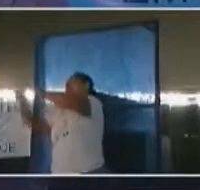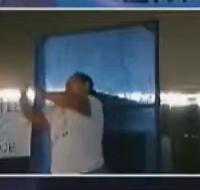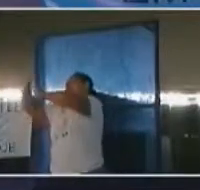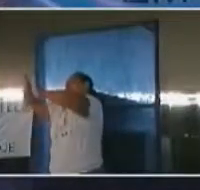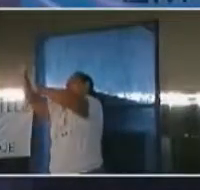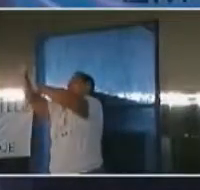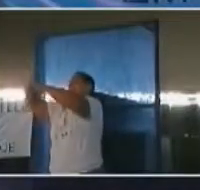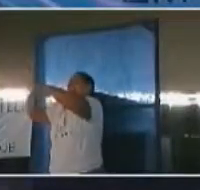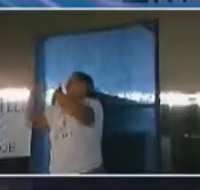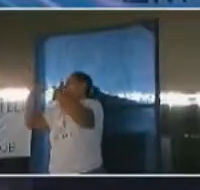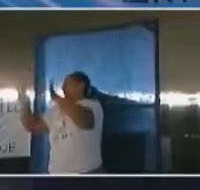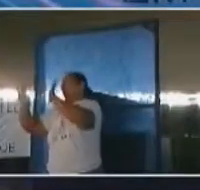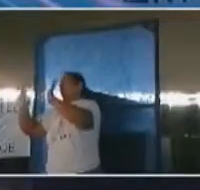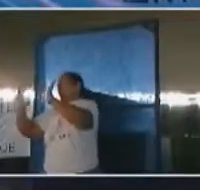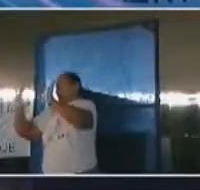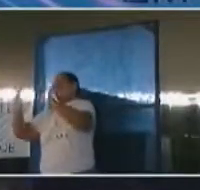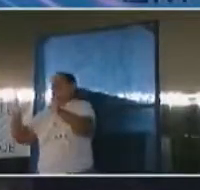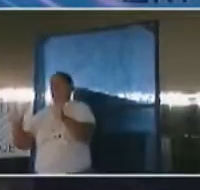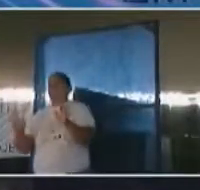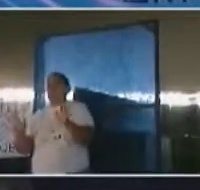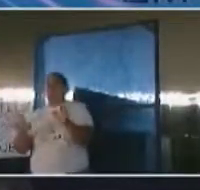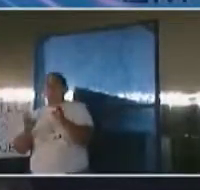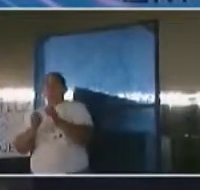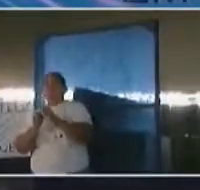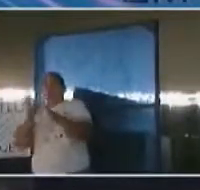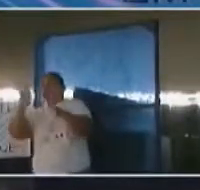pandorgas quebradas, estragadas, queimadas.